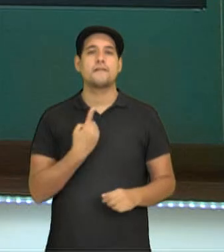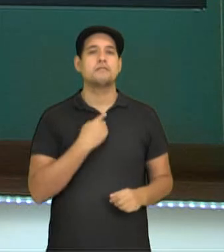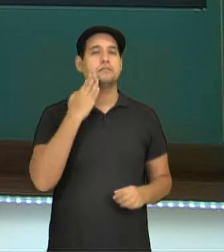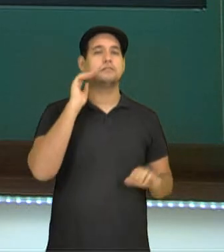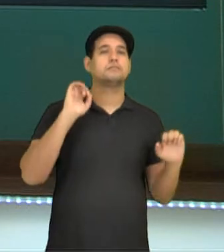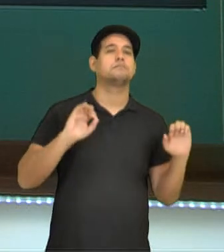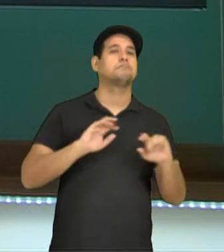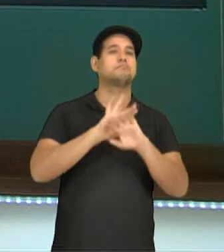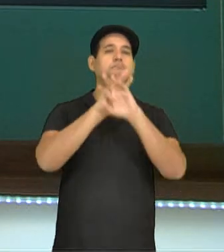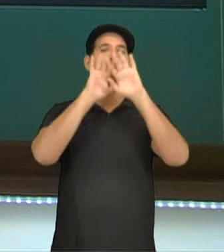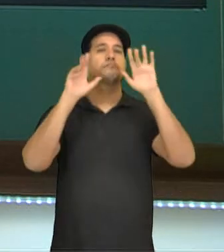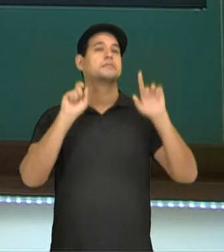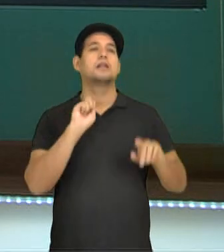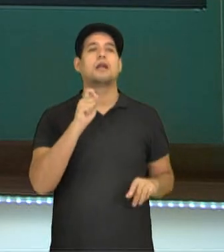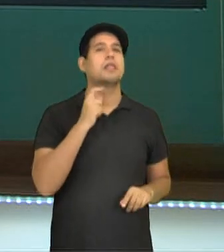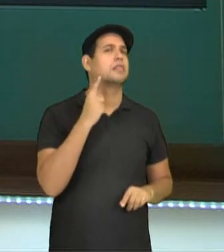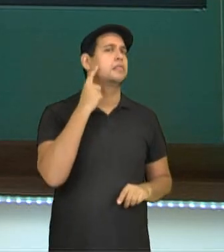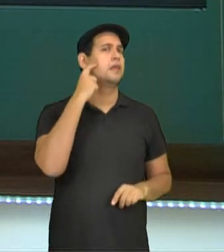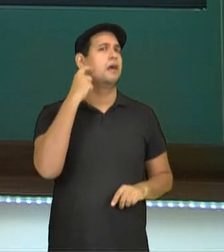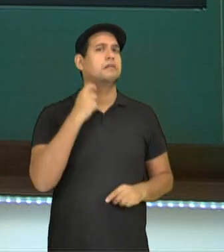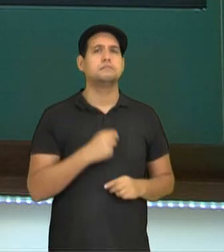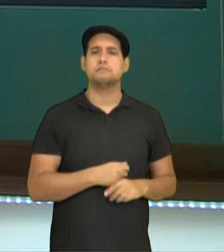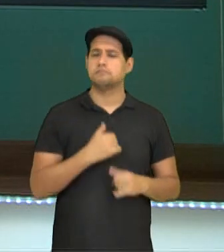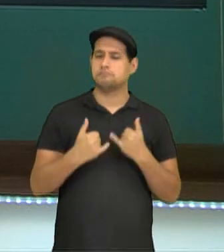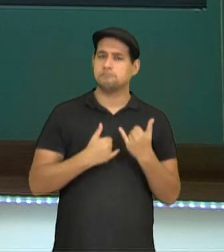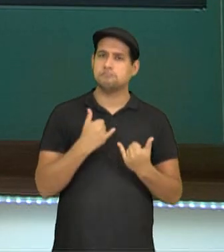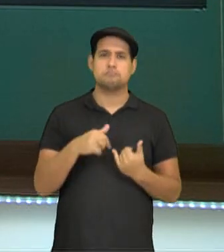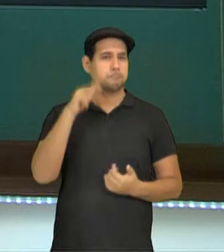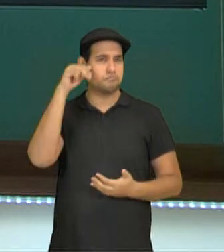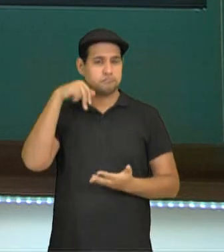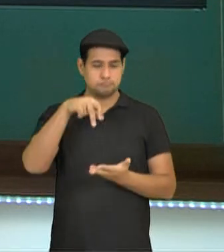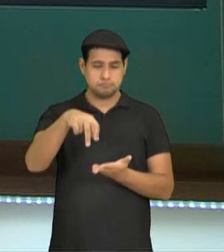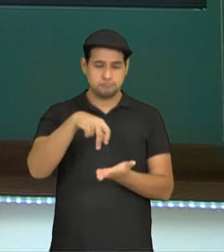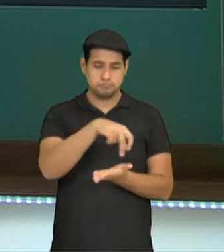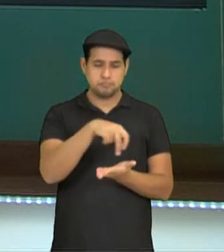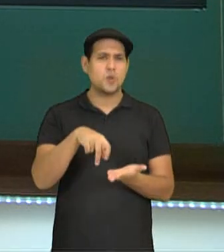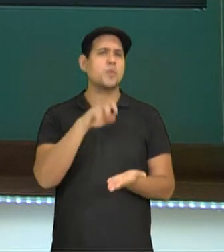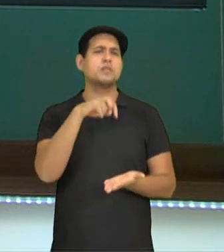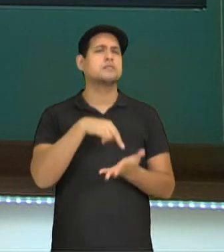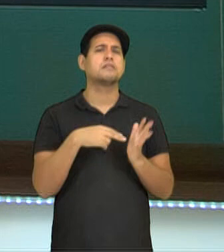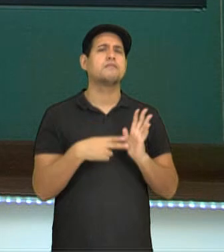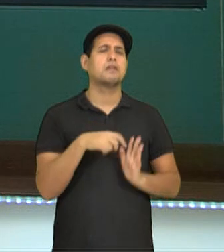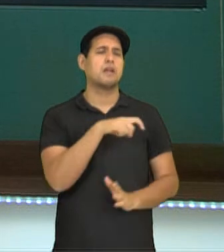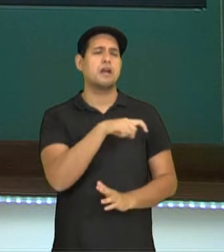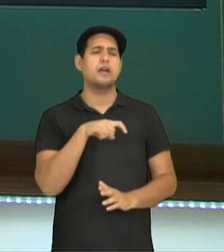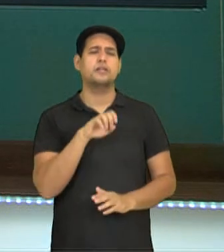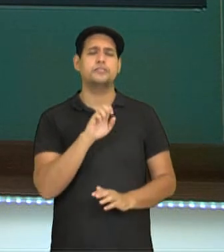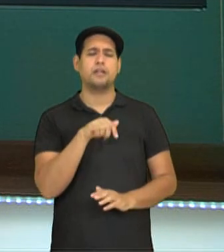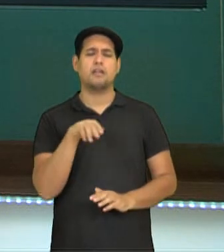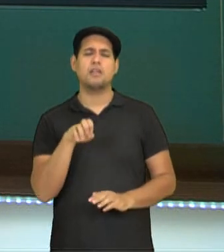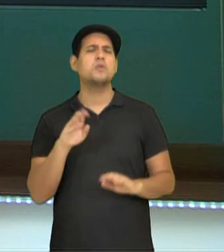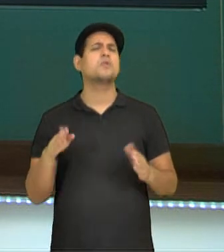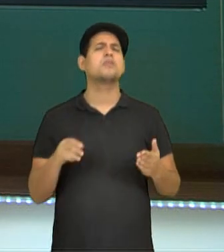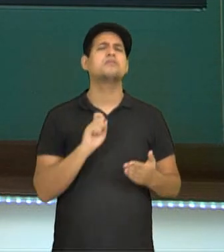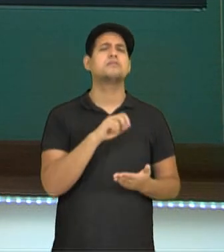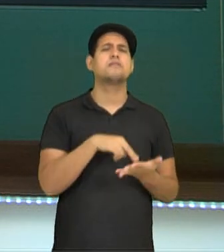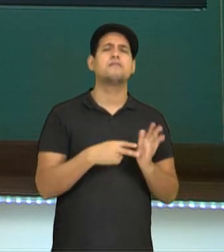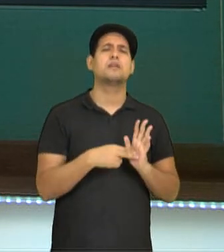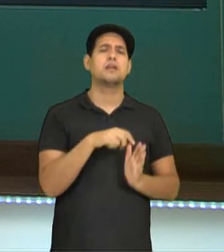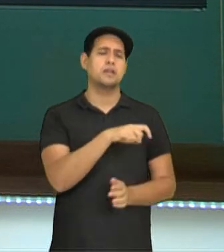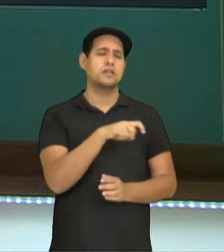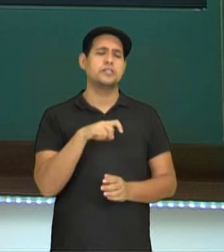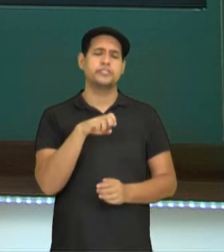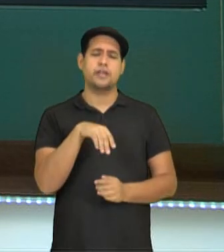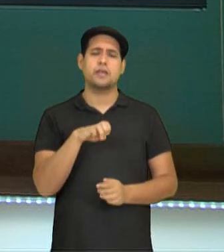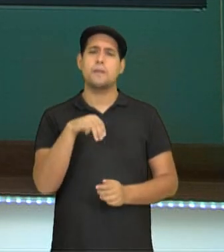um pouquinho, dentro dessa lógica do jogo de tabuleiro do xadrez, o que é o cheque e o que é o checkmate.